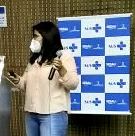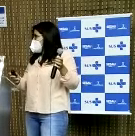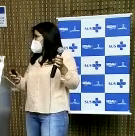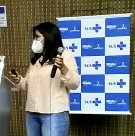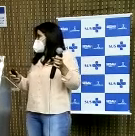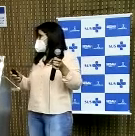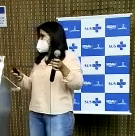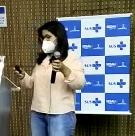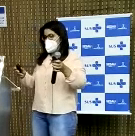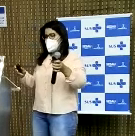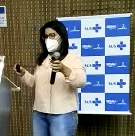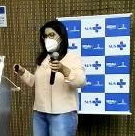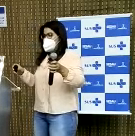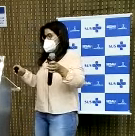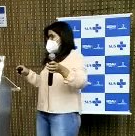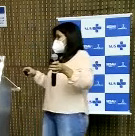Valeu, então.